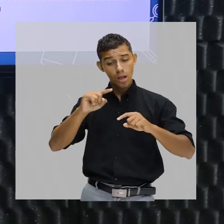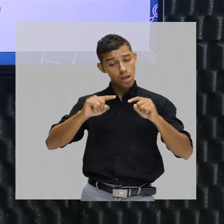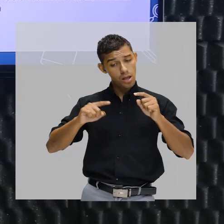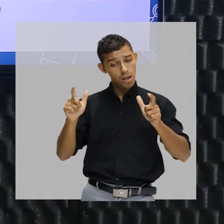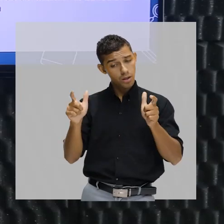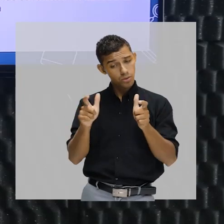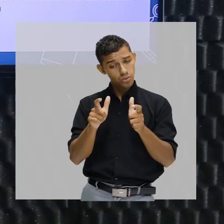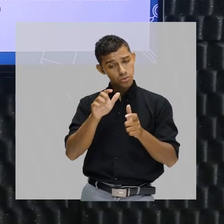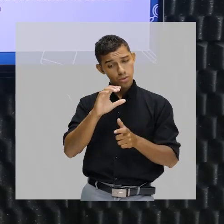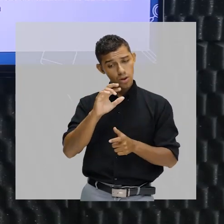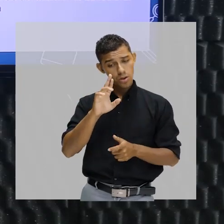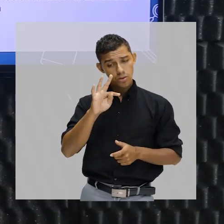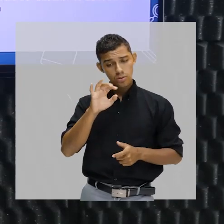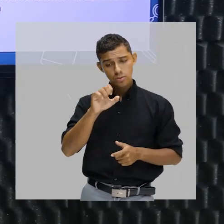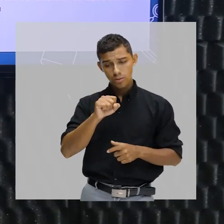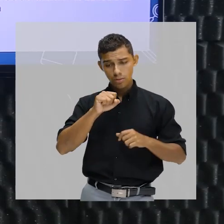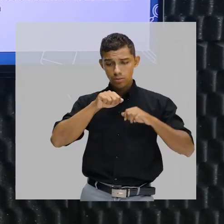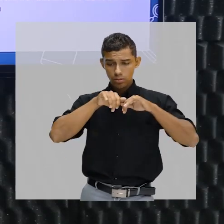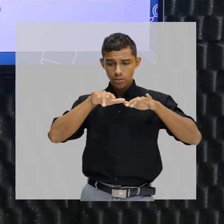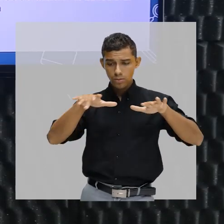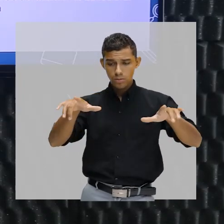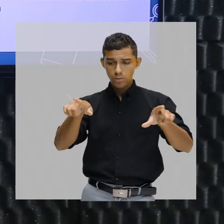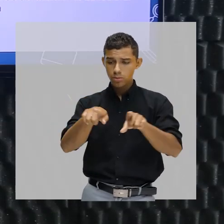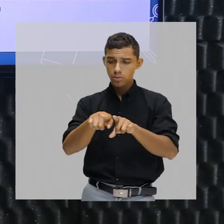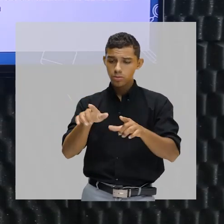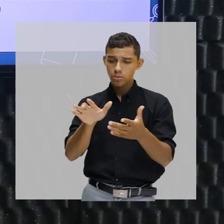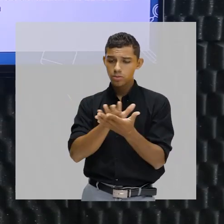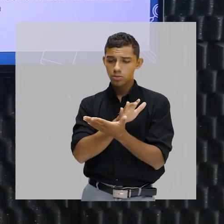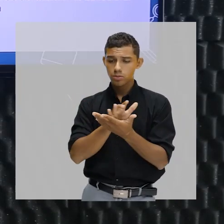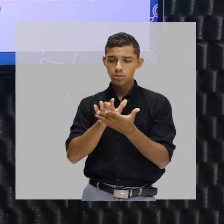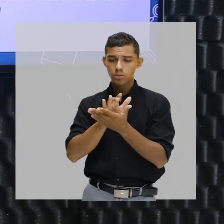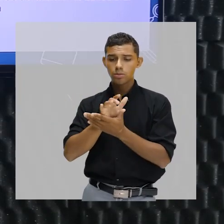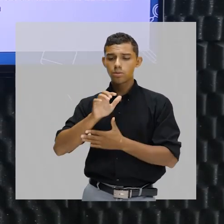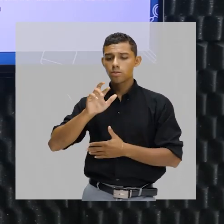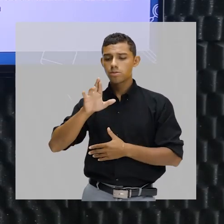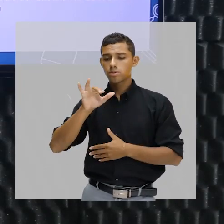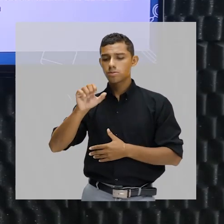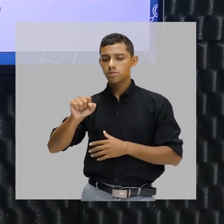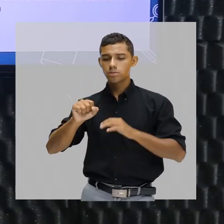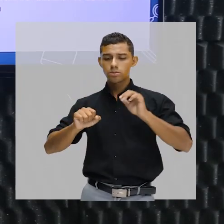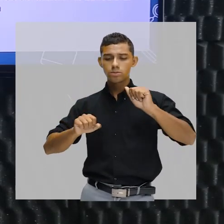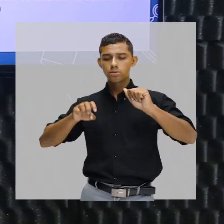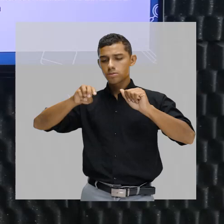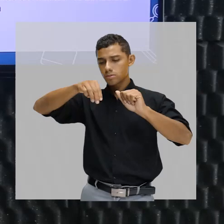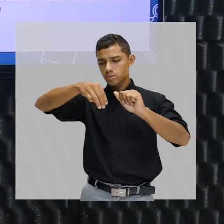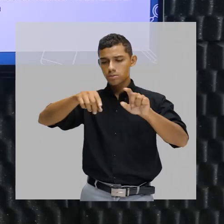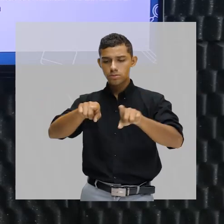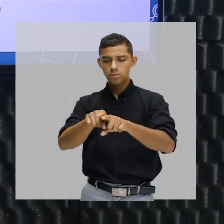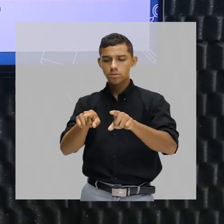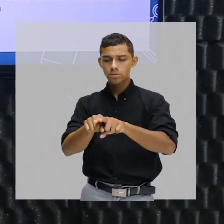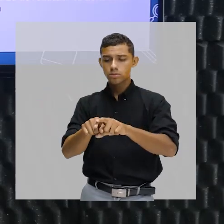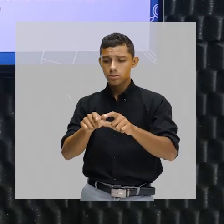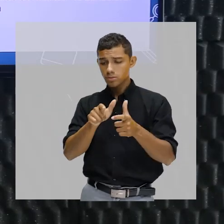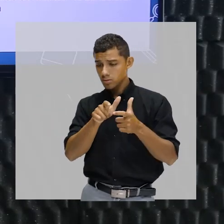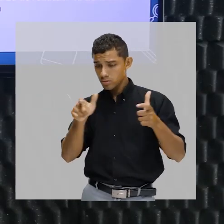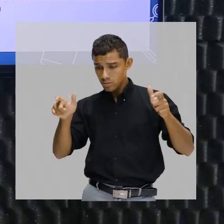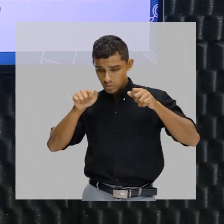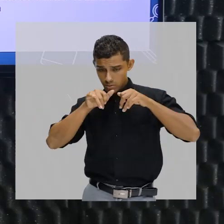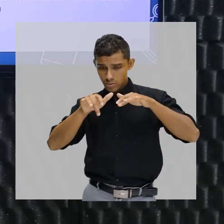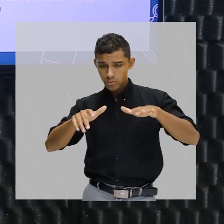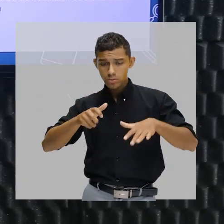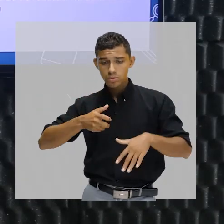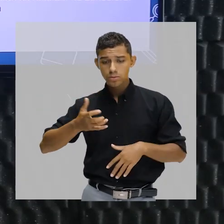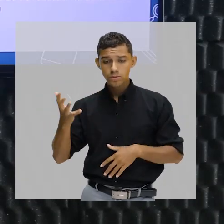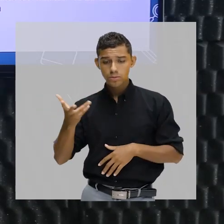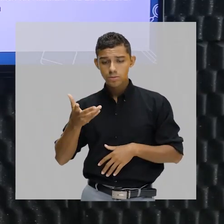ondas curtas emitidas por algumas rádios AM têm grande alcance devido à sua grande velocidade.